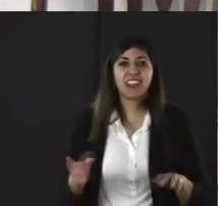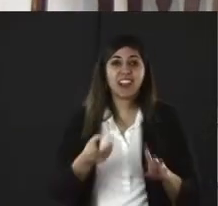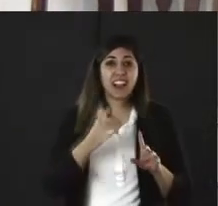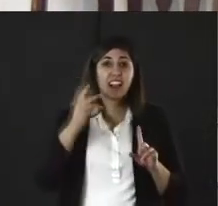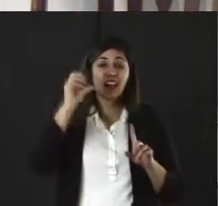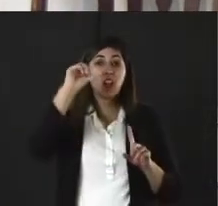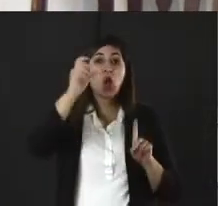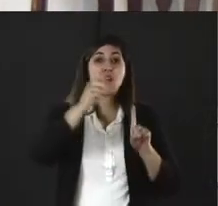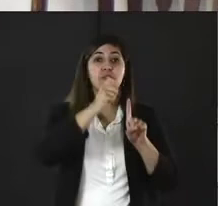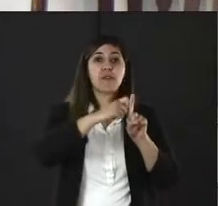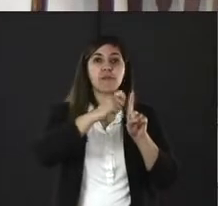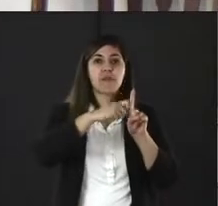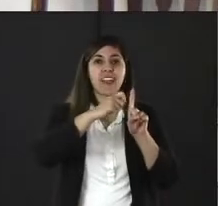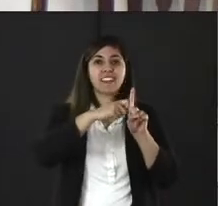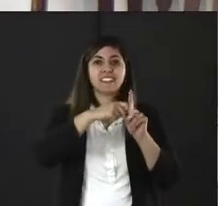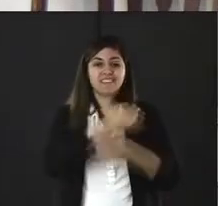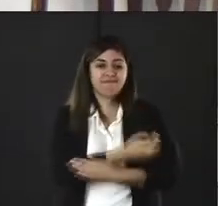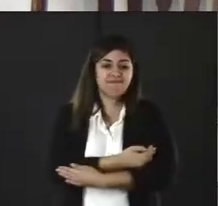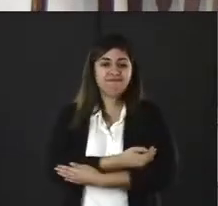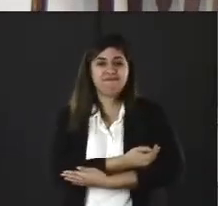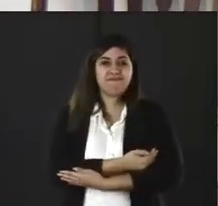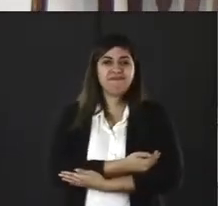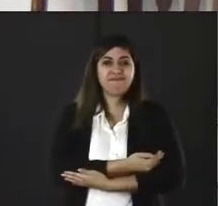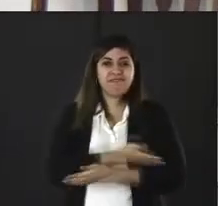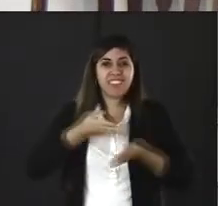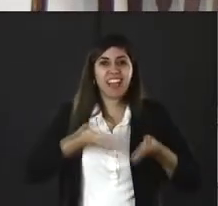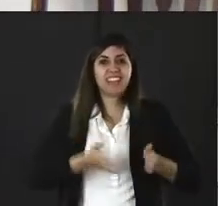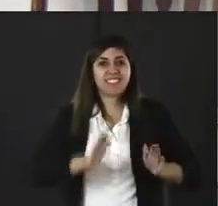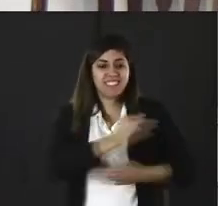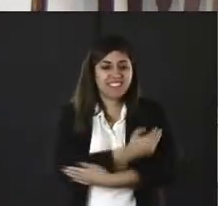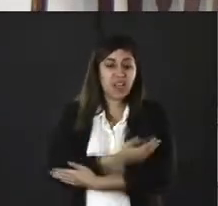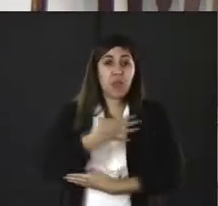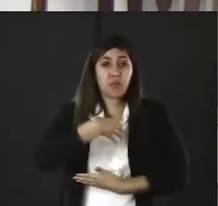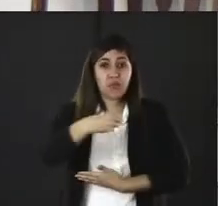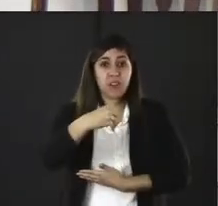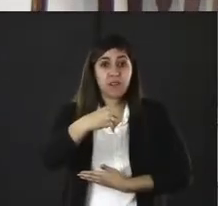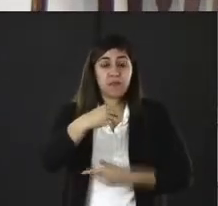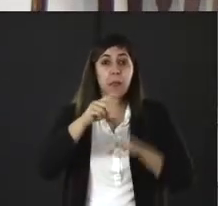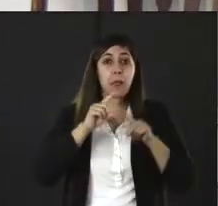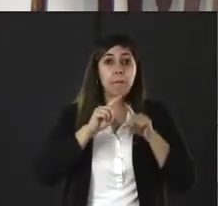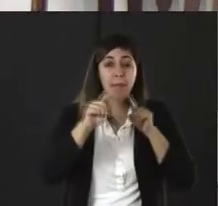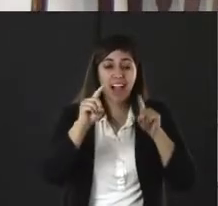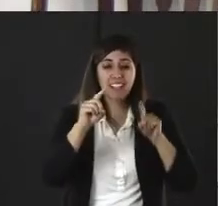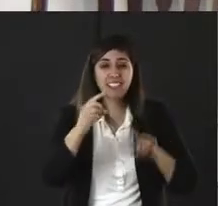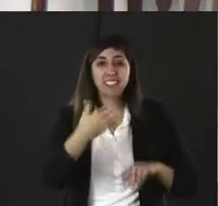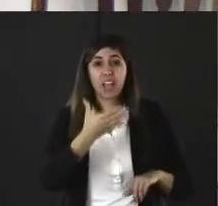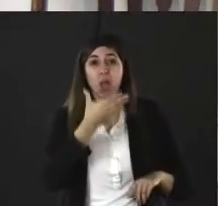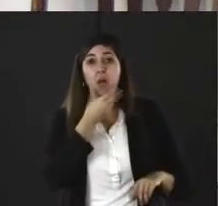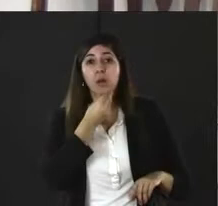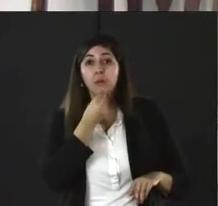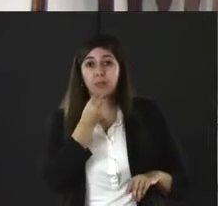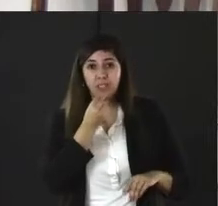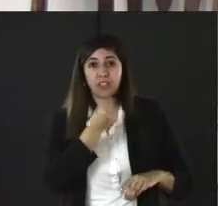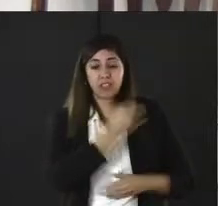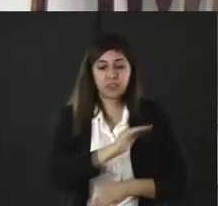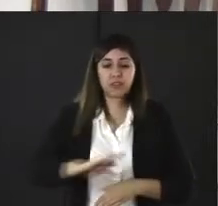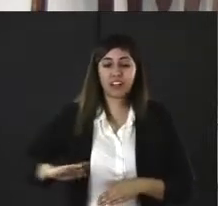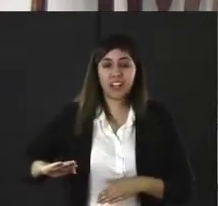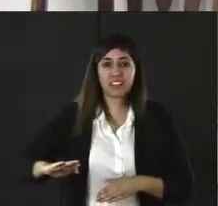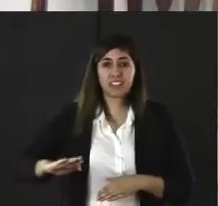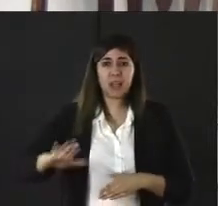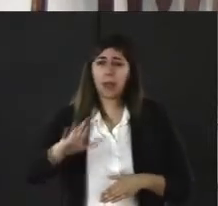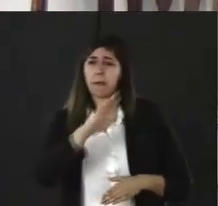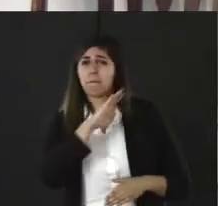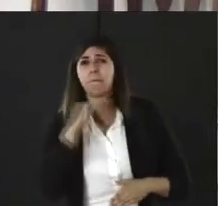de repente ela está com o filho mas acontece um fato esse filho morre ele está trabalhando com o seu pai